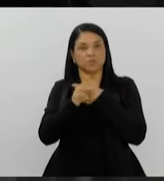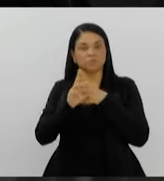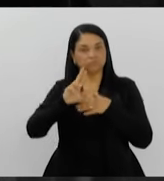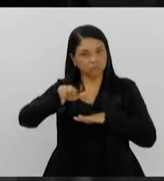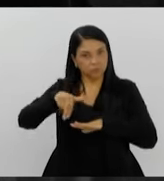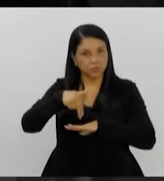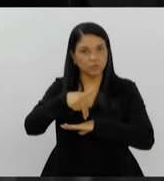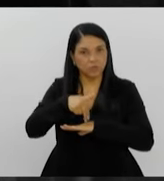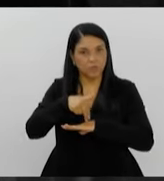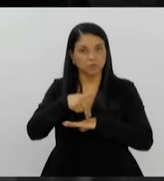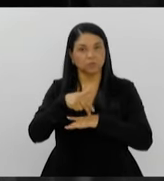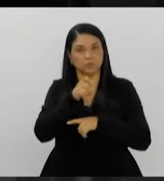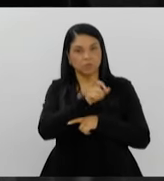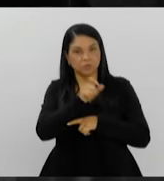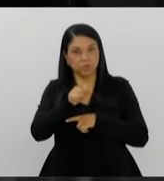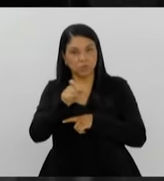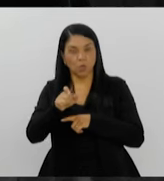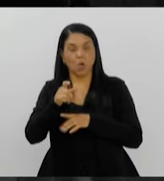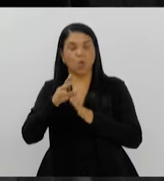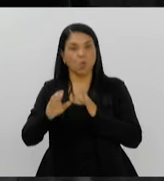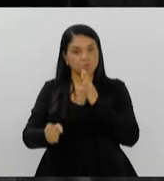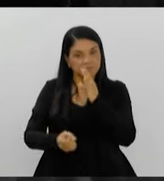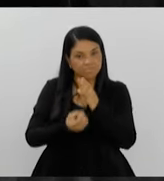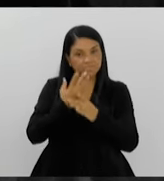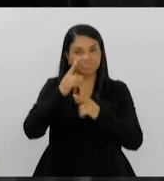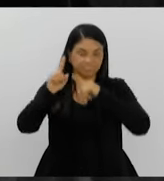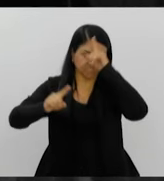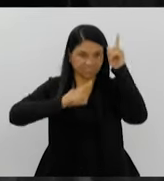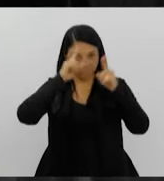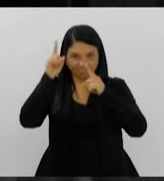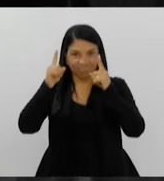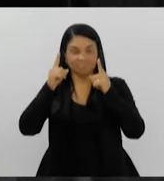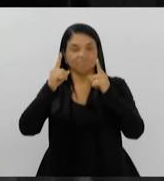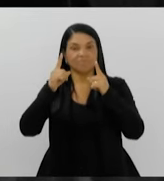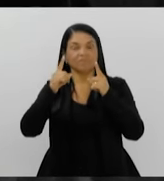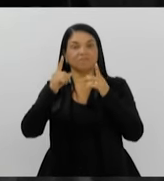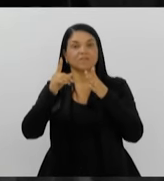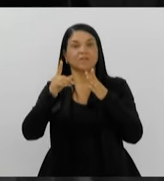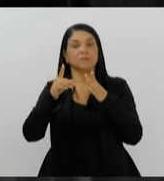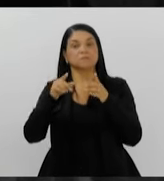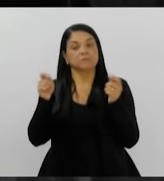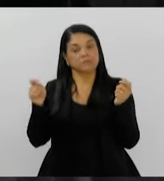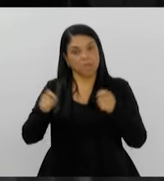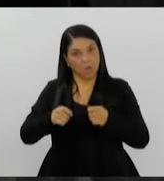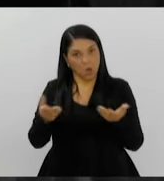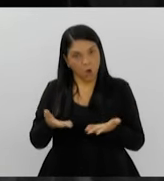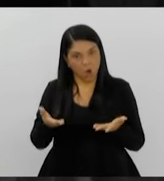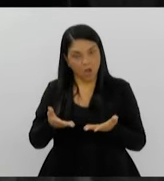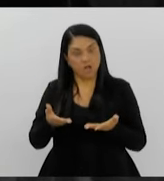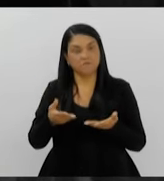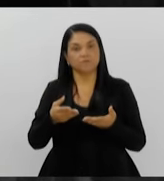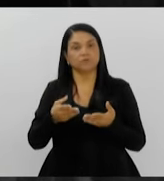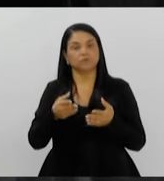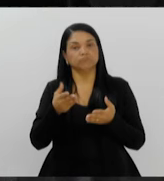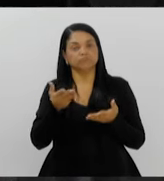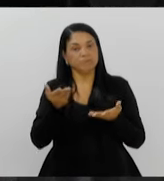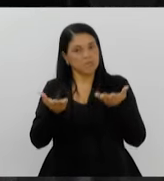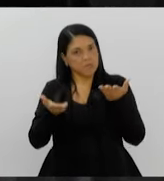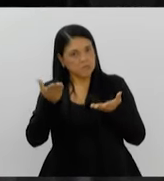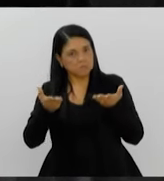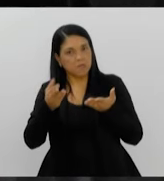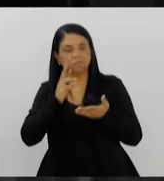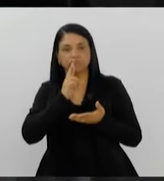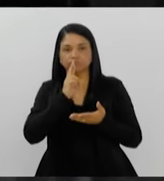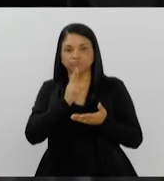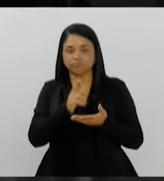ou um juízo de valor antecipado dessa vez foram na medida do possível muito coerentes com o relato